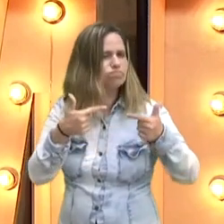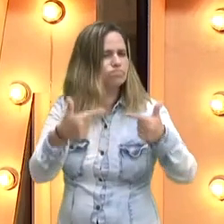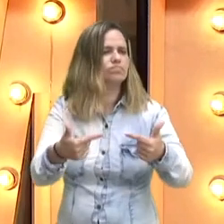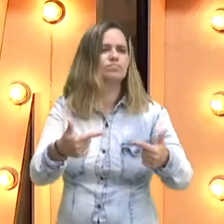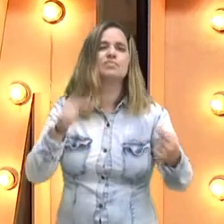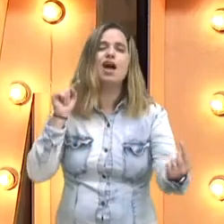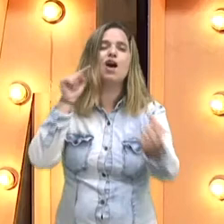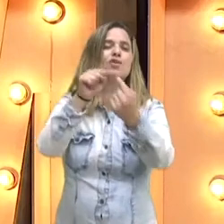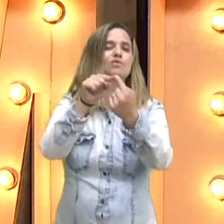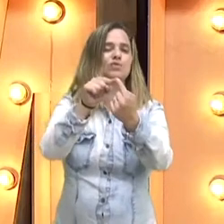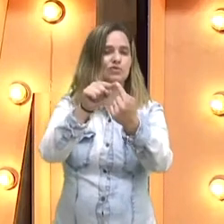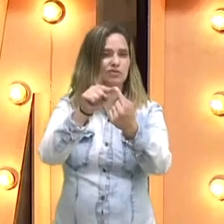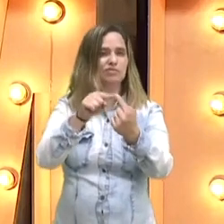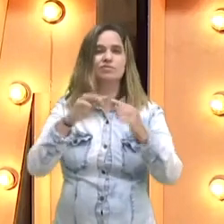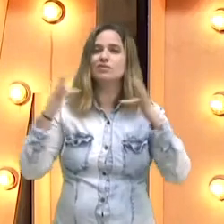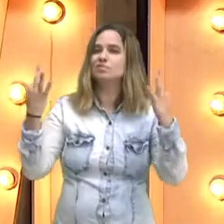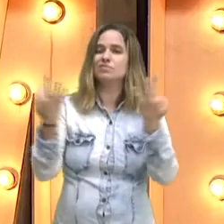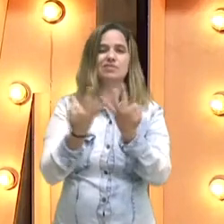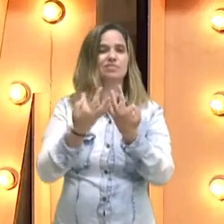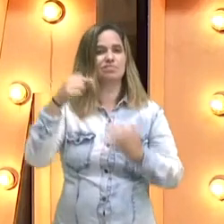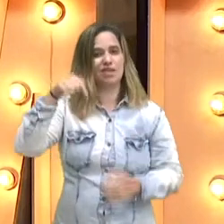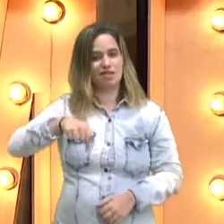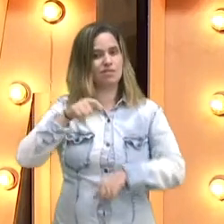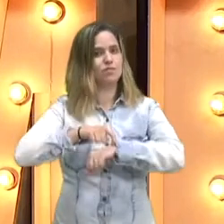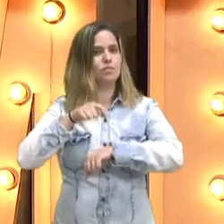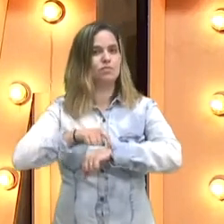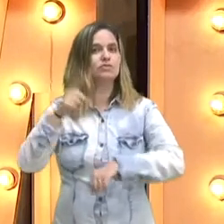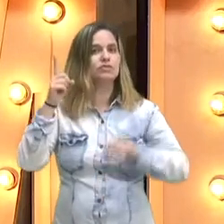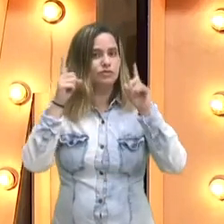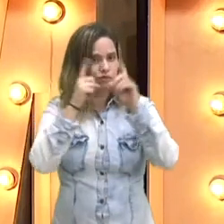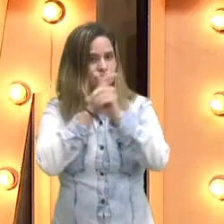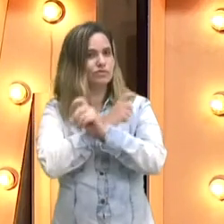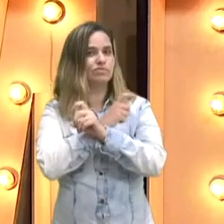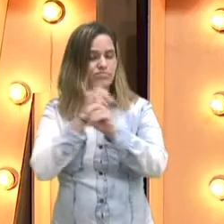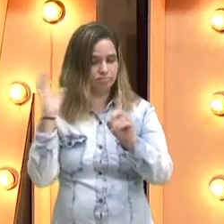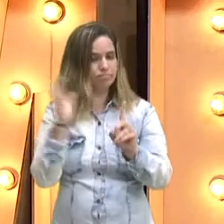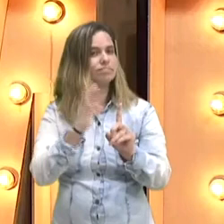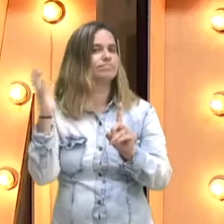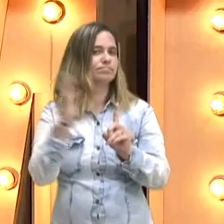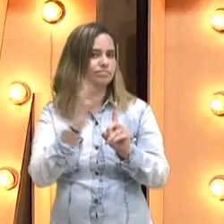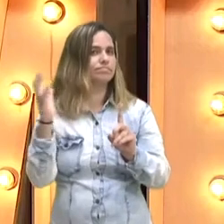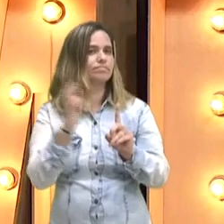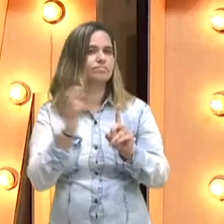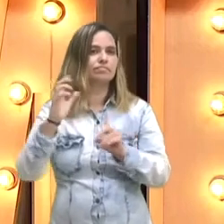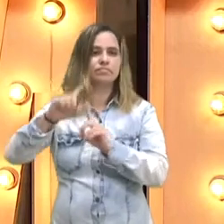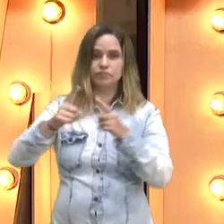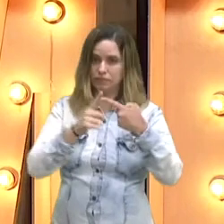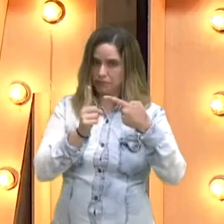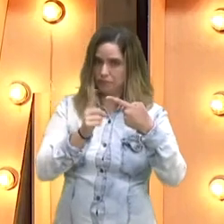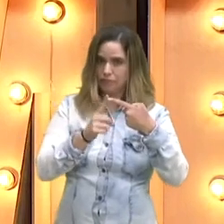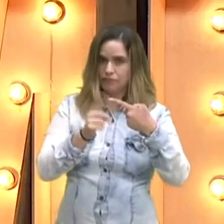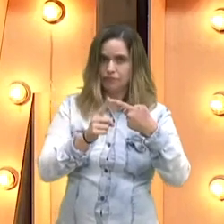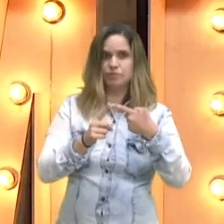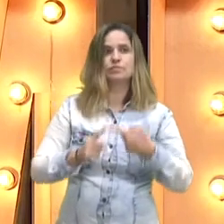alvos de uma família em tempos de ameaças. O primeiro grande alvo é levar os